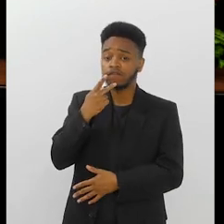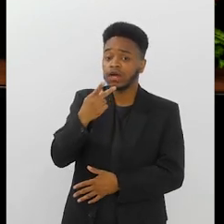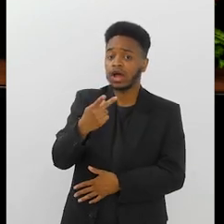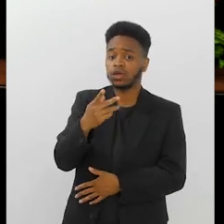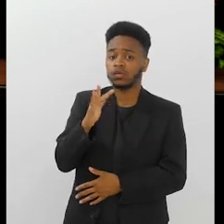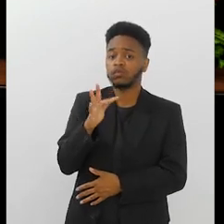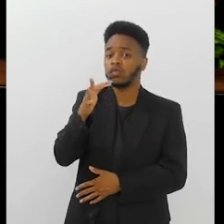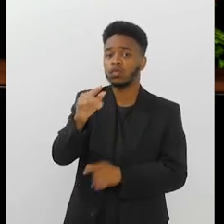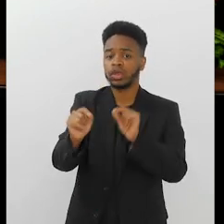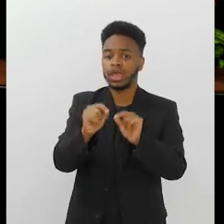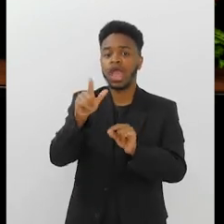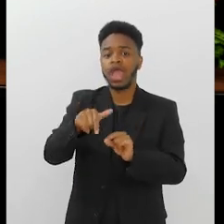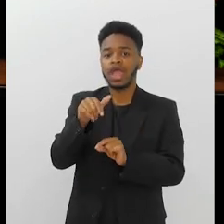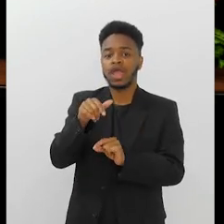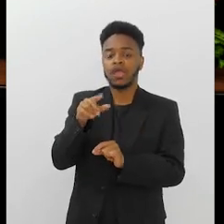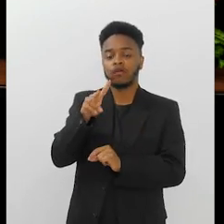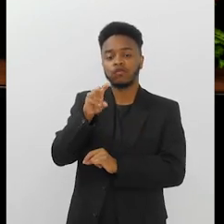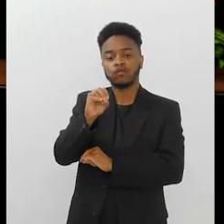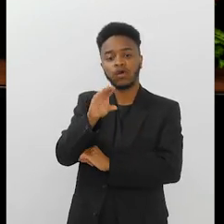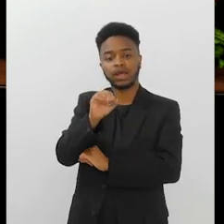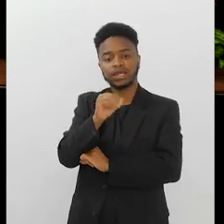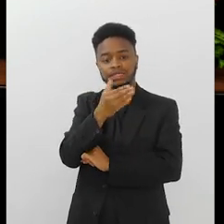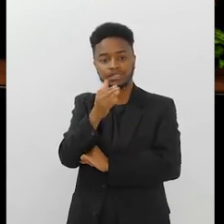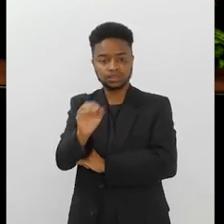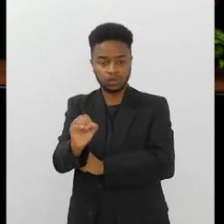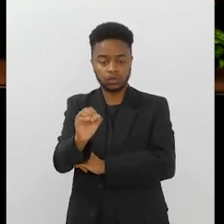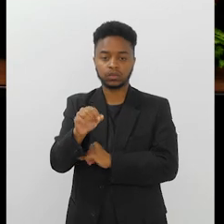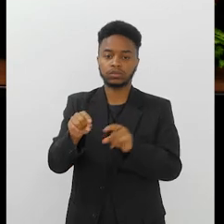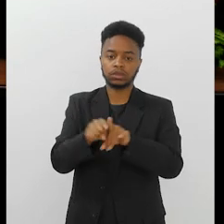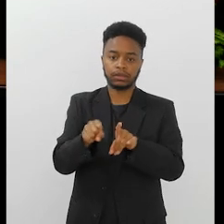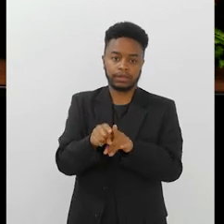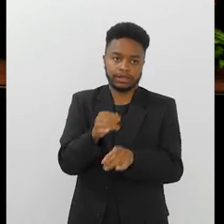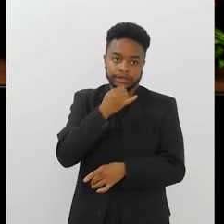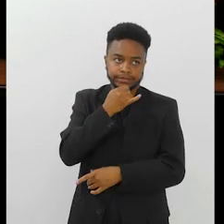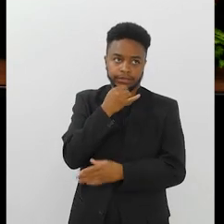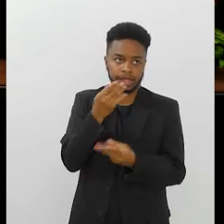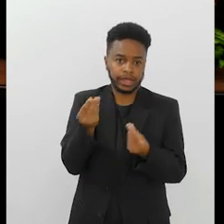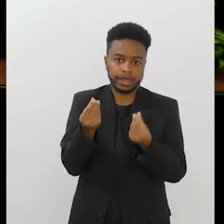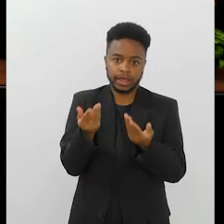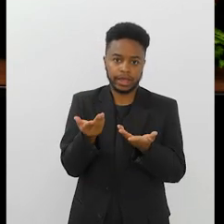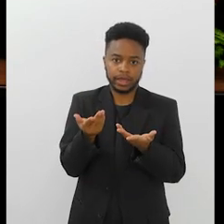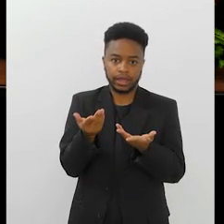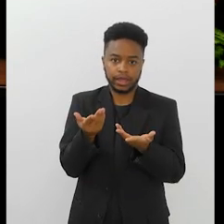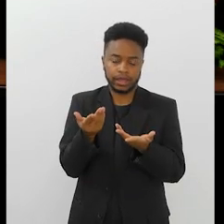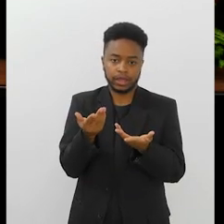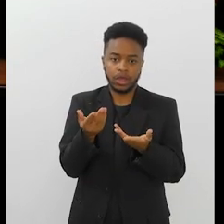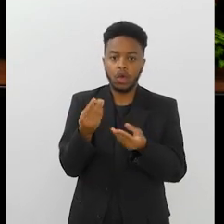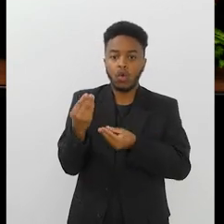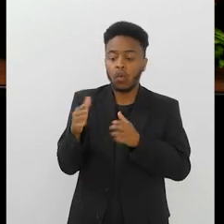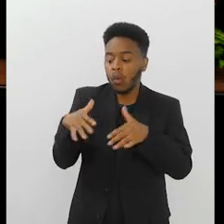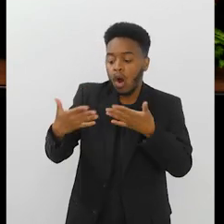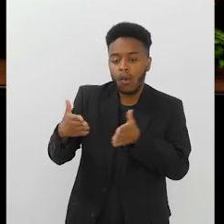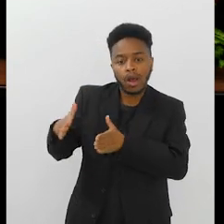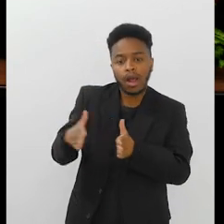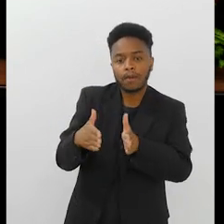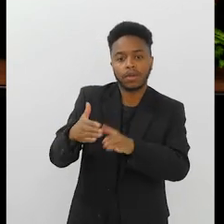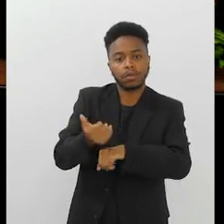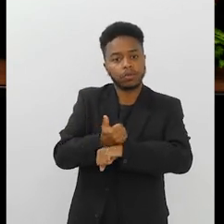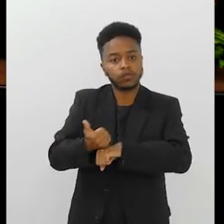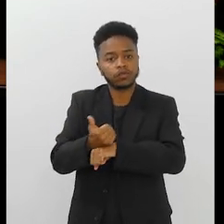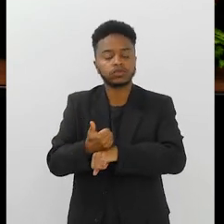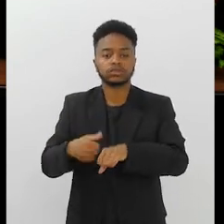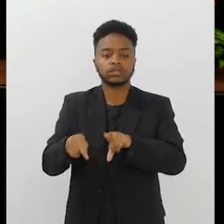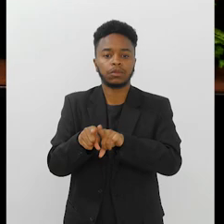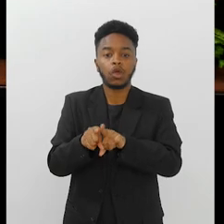aqui não quero dizer sobre vocação sobre simplesmente né Eh eh uma um caminho que ela vai buscar